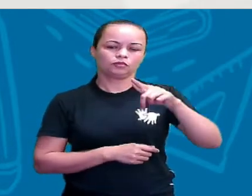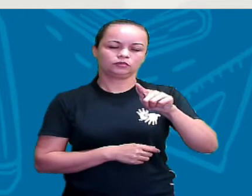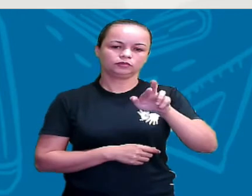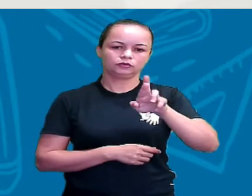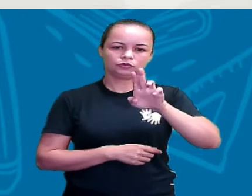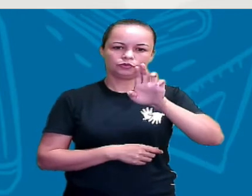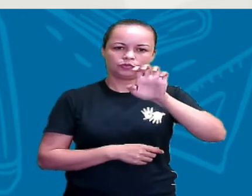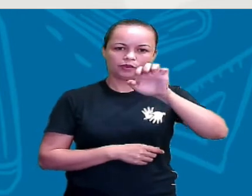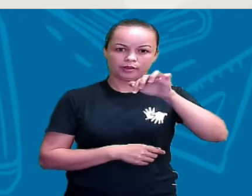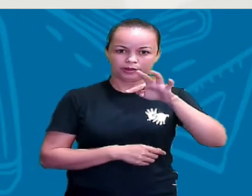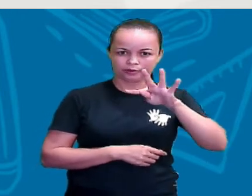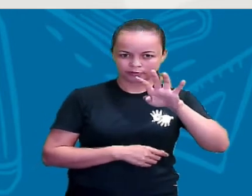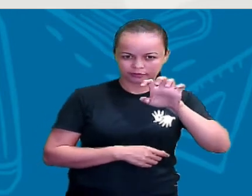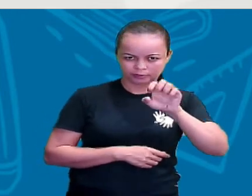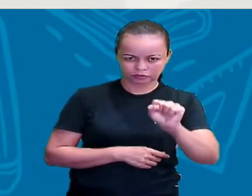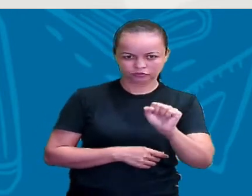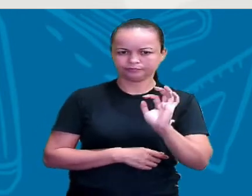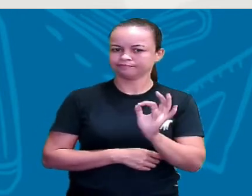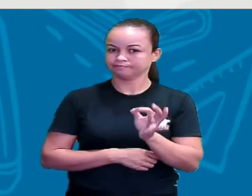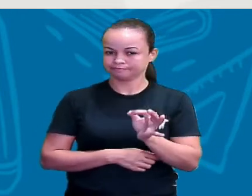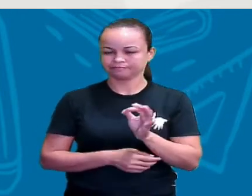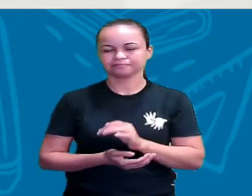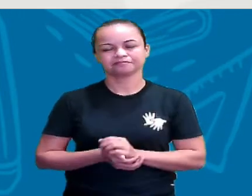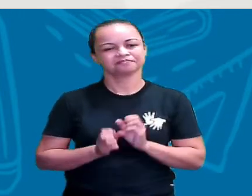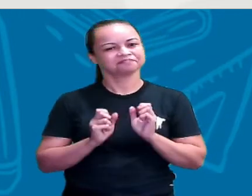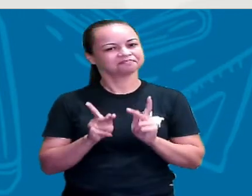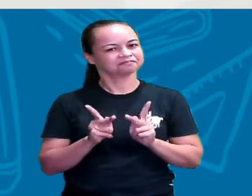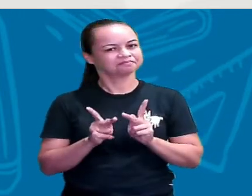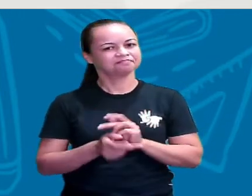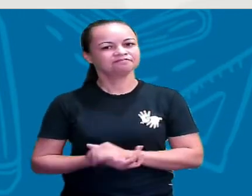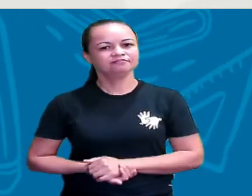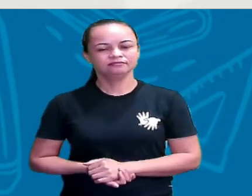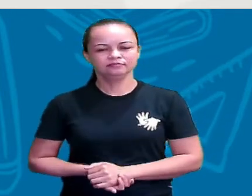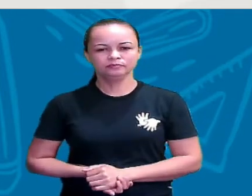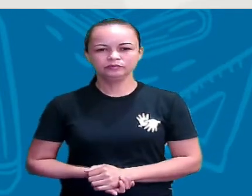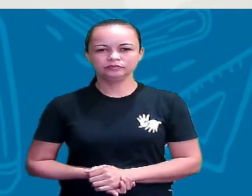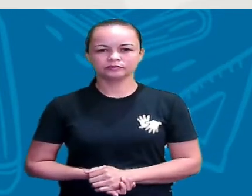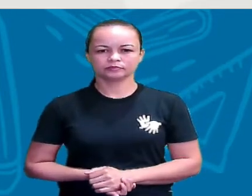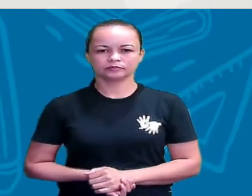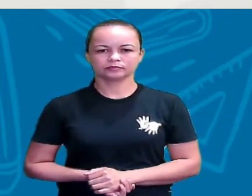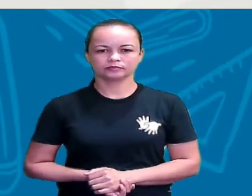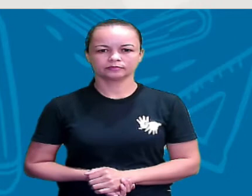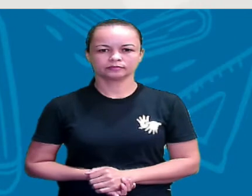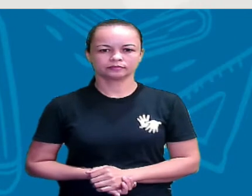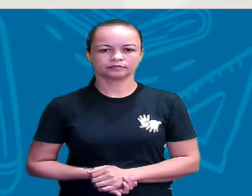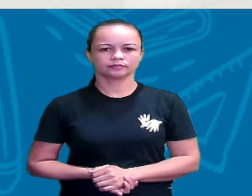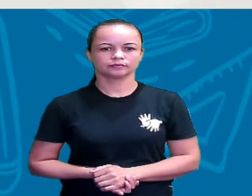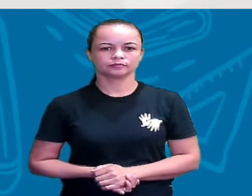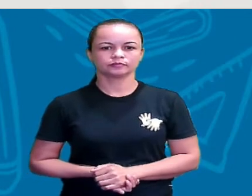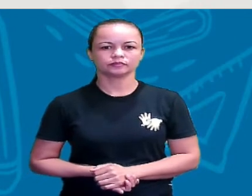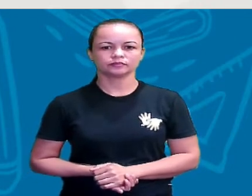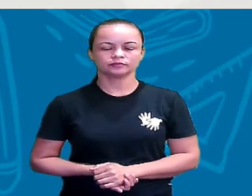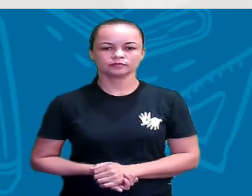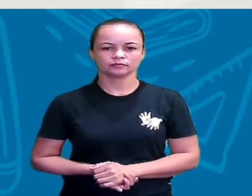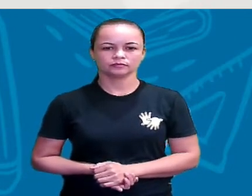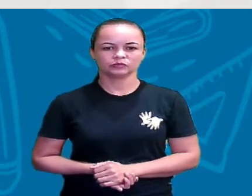Congruentes. Tá certo? Ok? Então, ó.